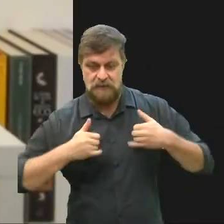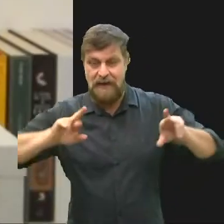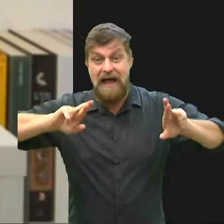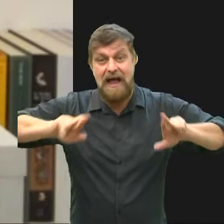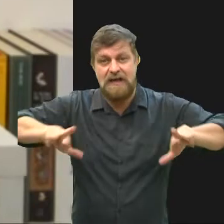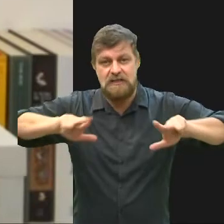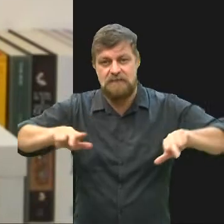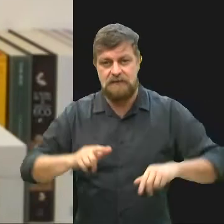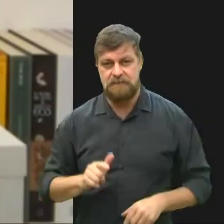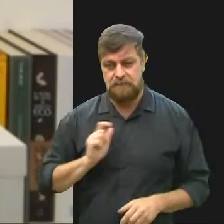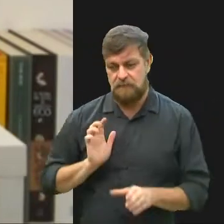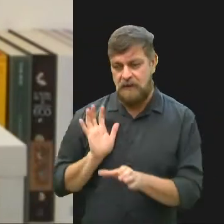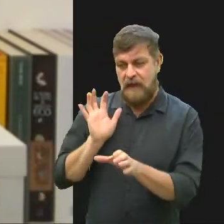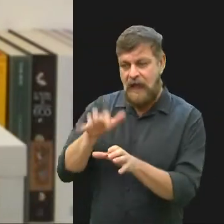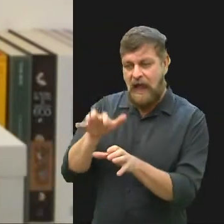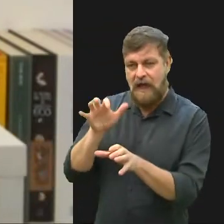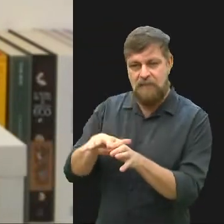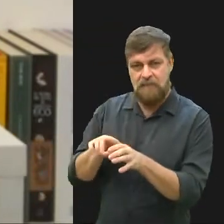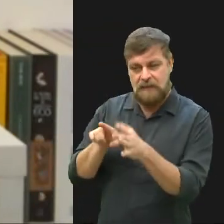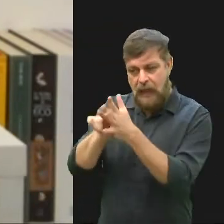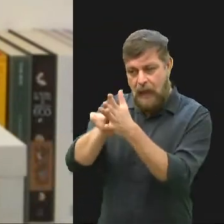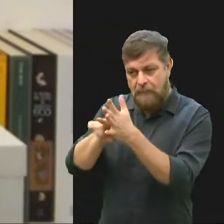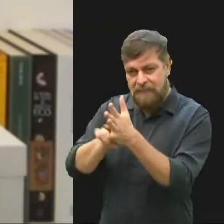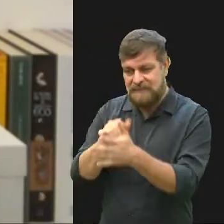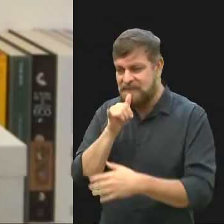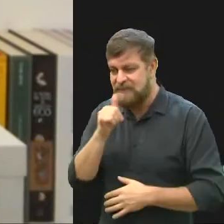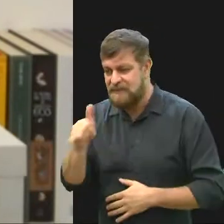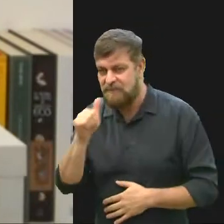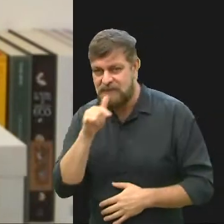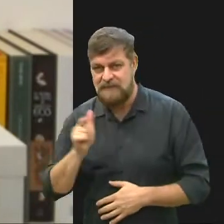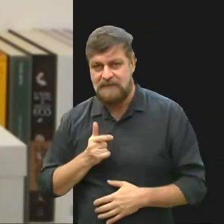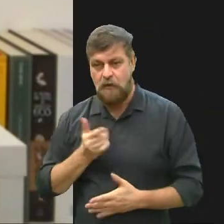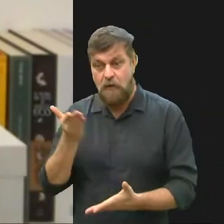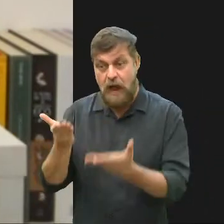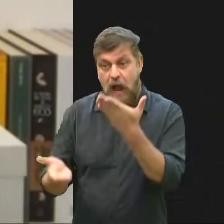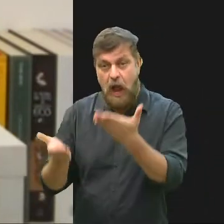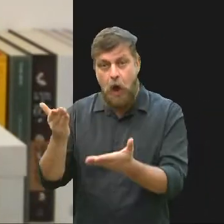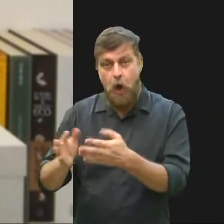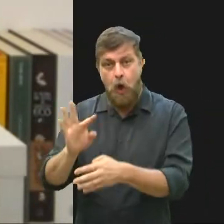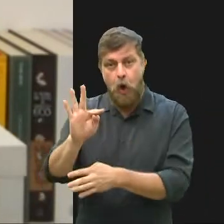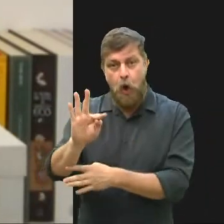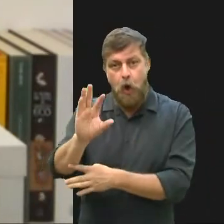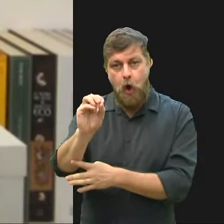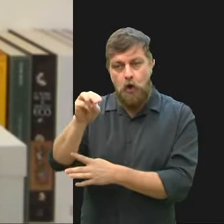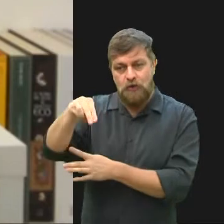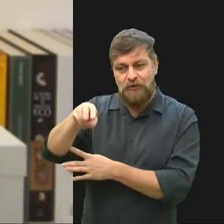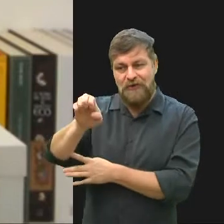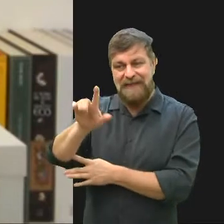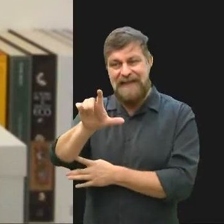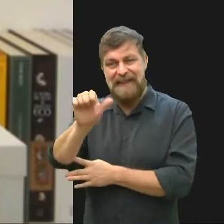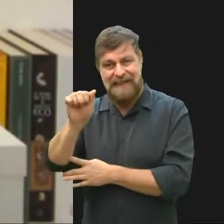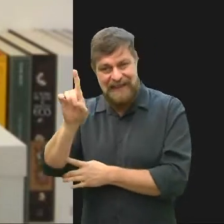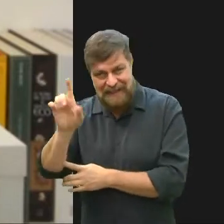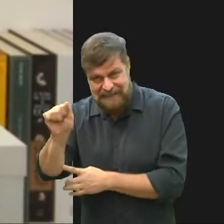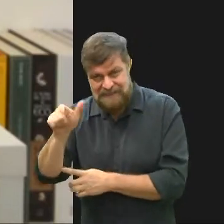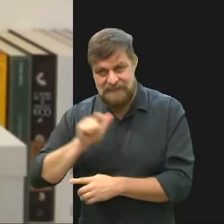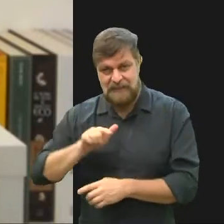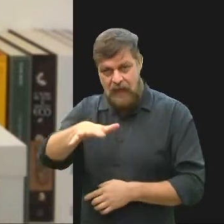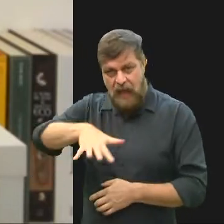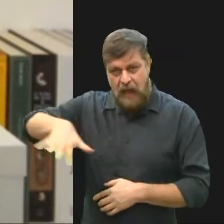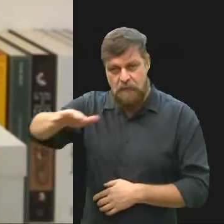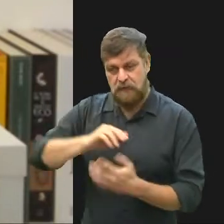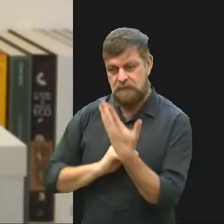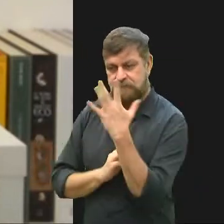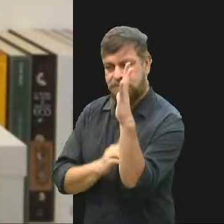onde os dados fornecidos pela empresa de pesquisa energética são em toneladas e representam a produção da